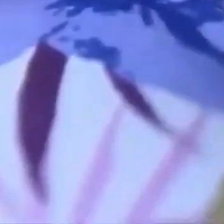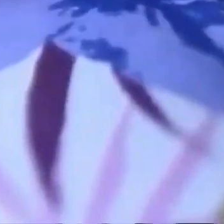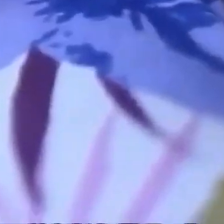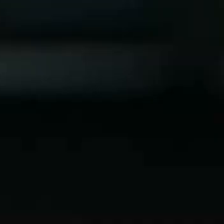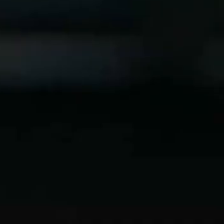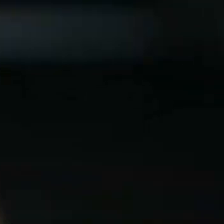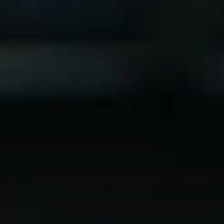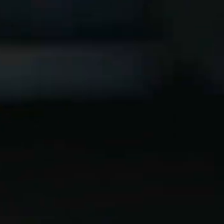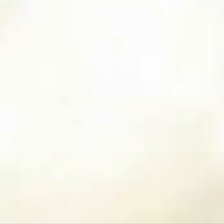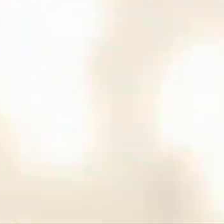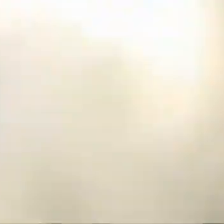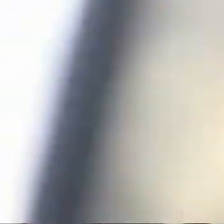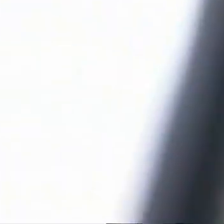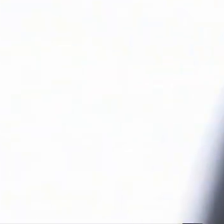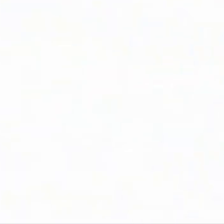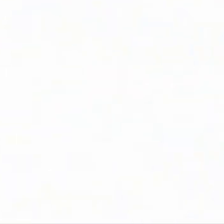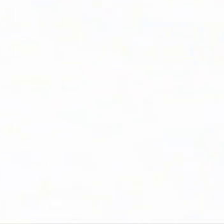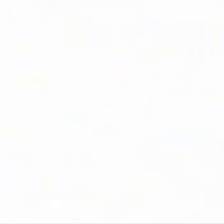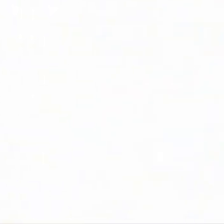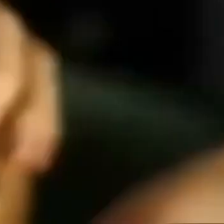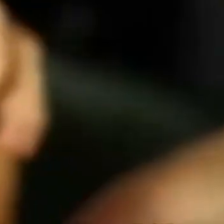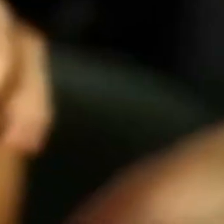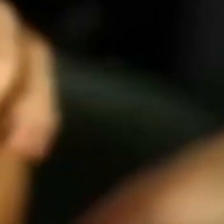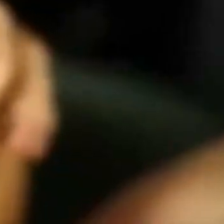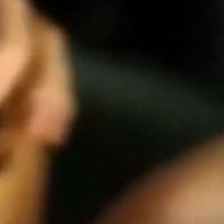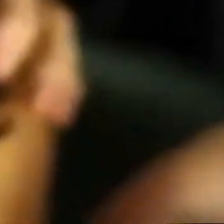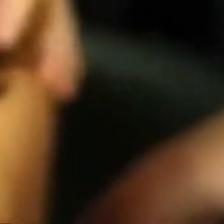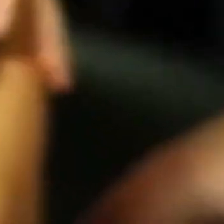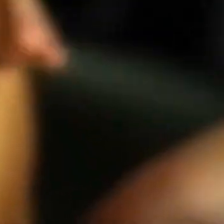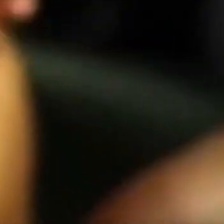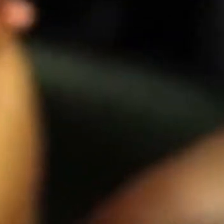e, ao mesmo tempo, tão sensível.